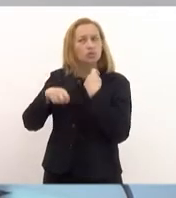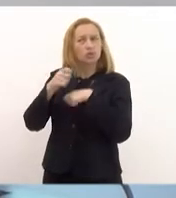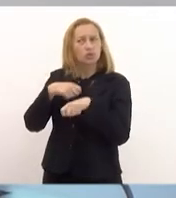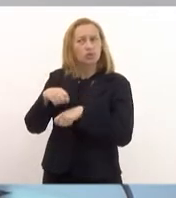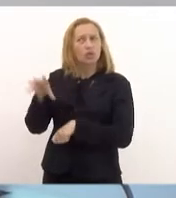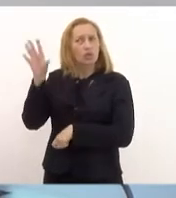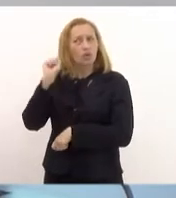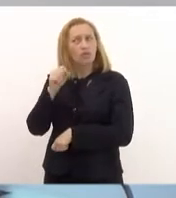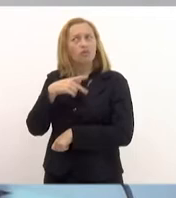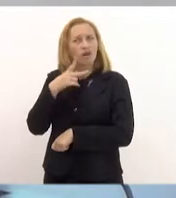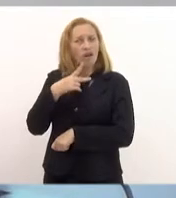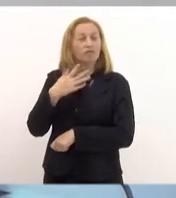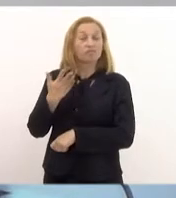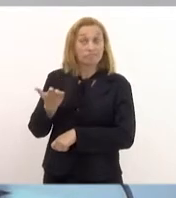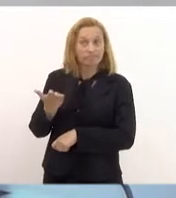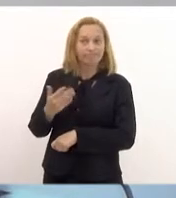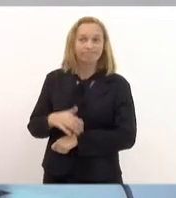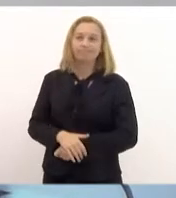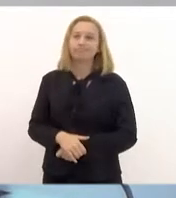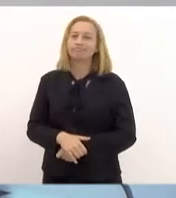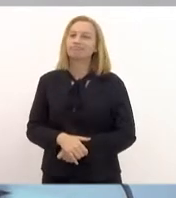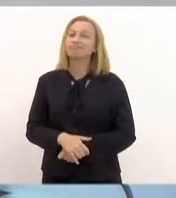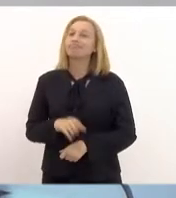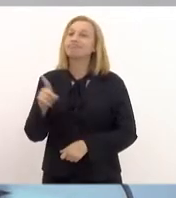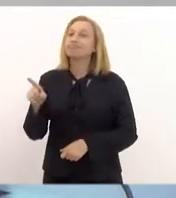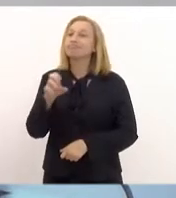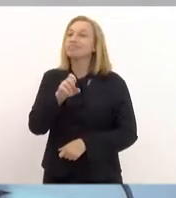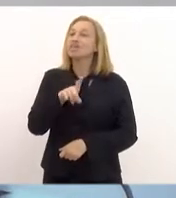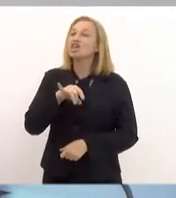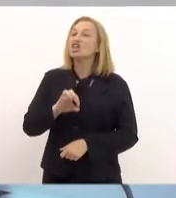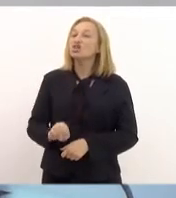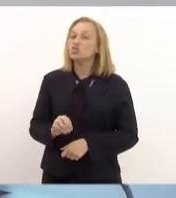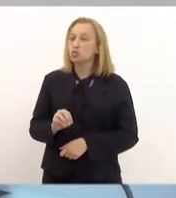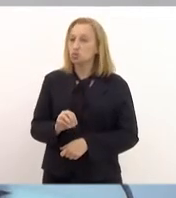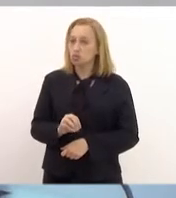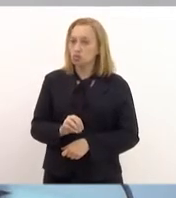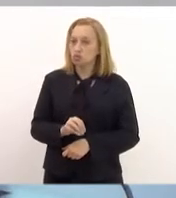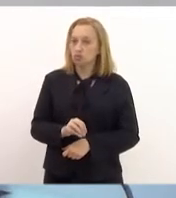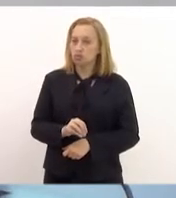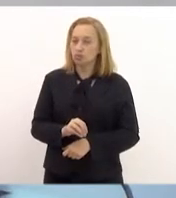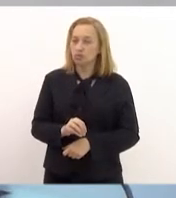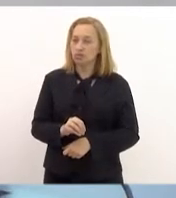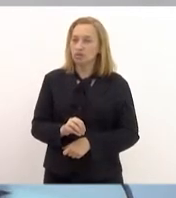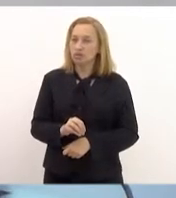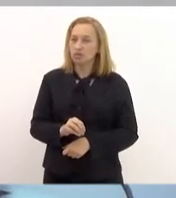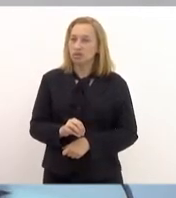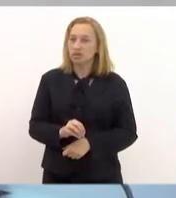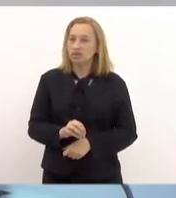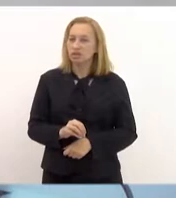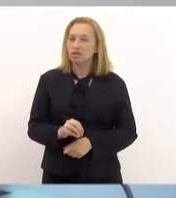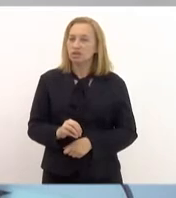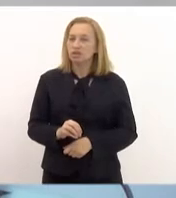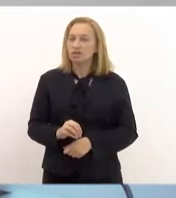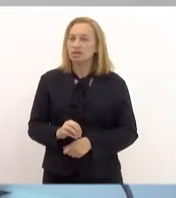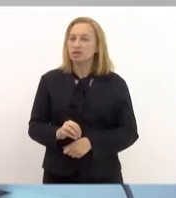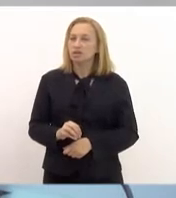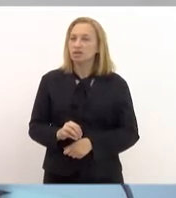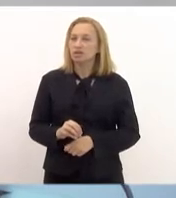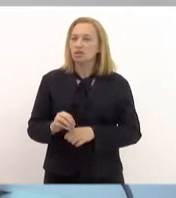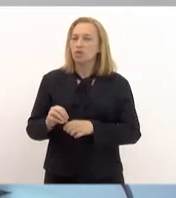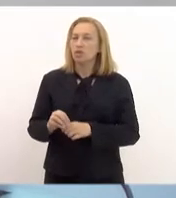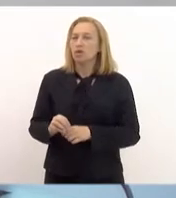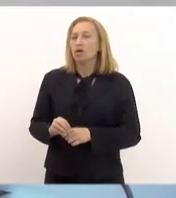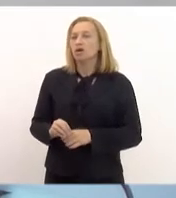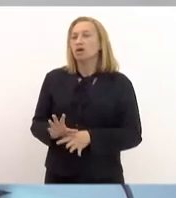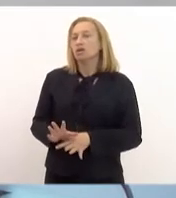disso. E esse eixo está sendo ocupado de uma forma, no